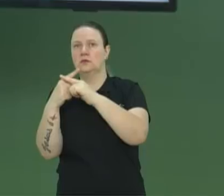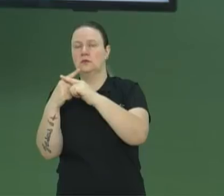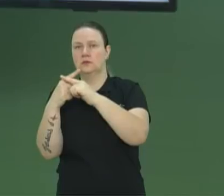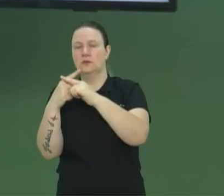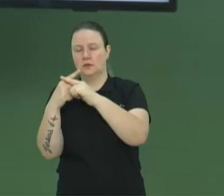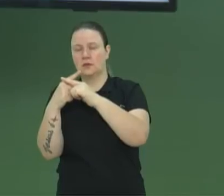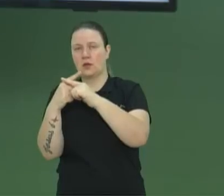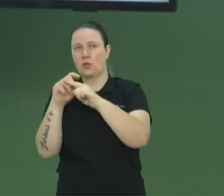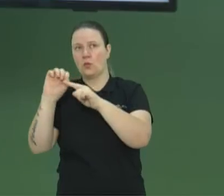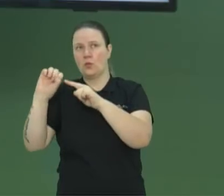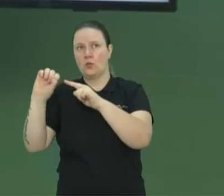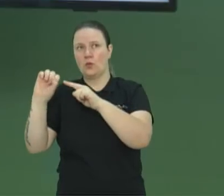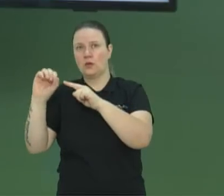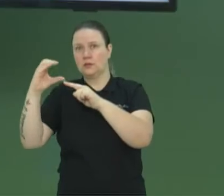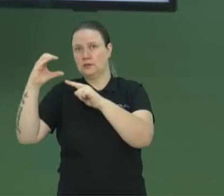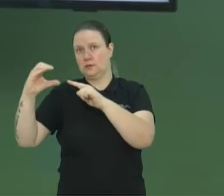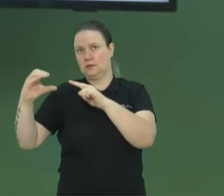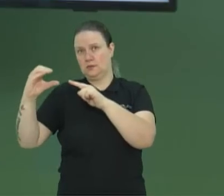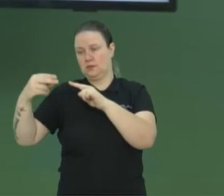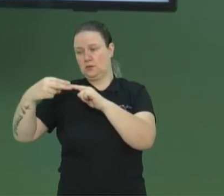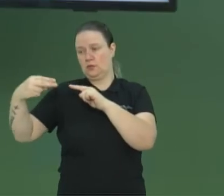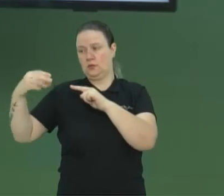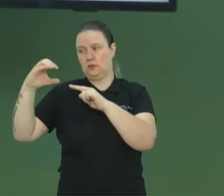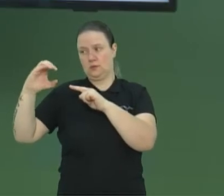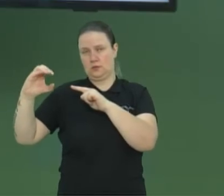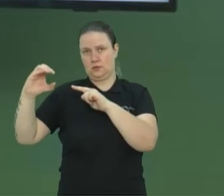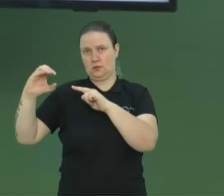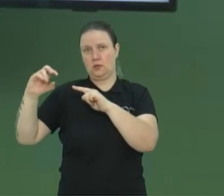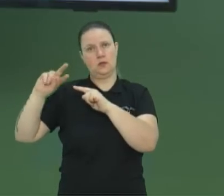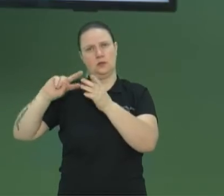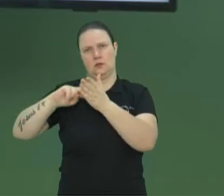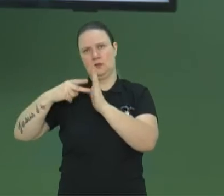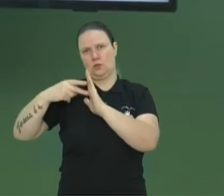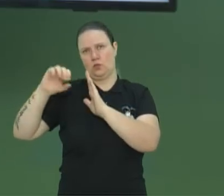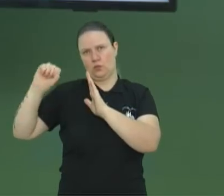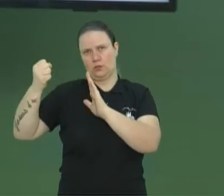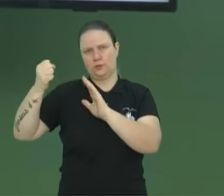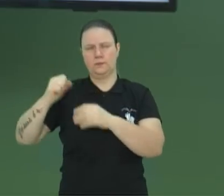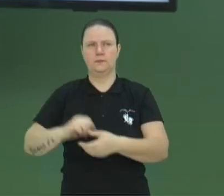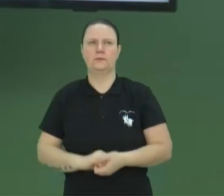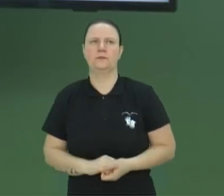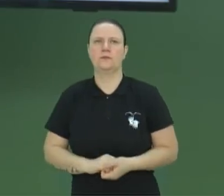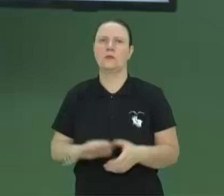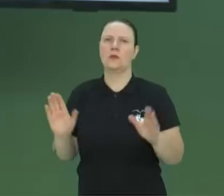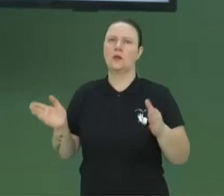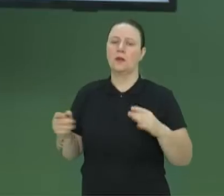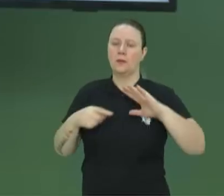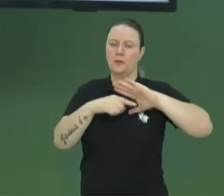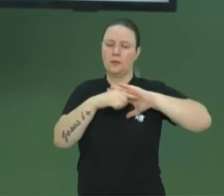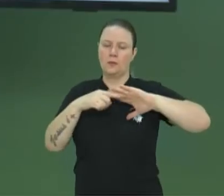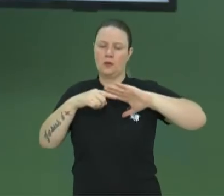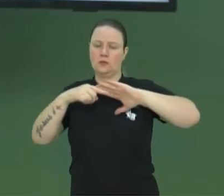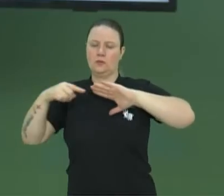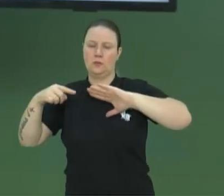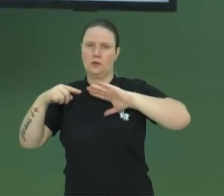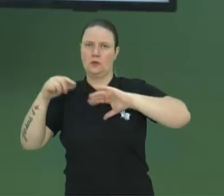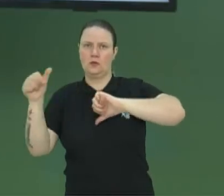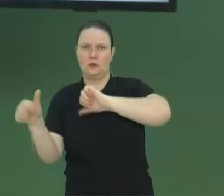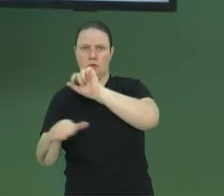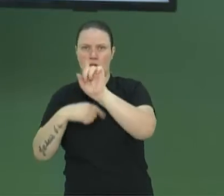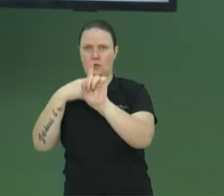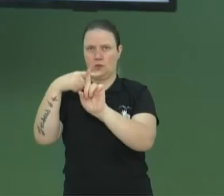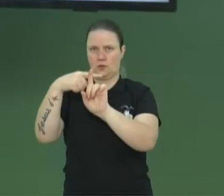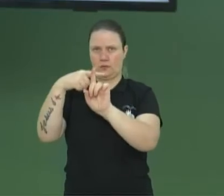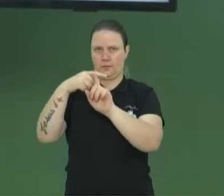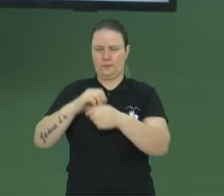8. Lembrar que sempre ele muda o sinal quando vem para cá. Se ele está negativo, vou fazer o jogo de sinal, menos com menos, e vai ficar mais.